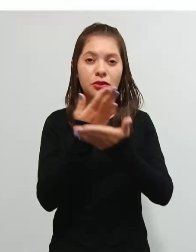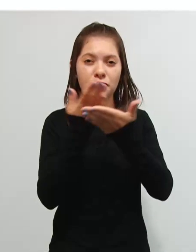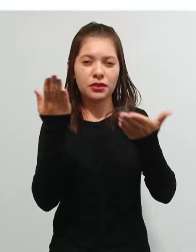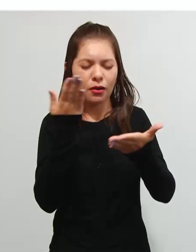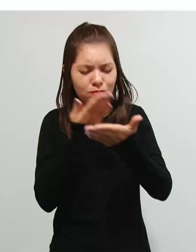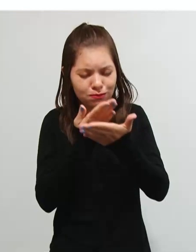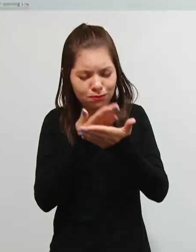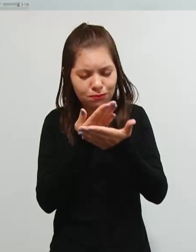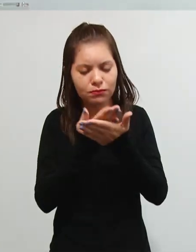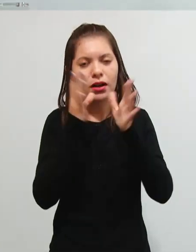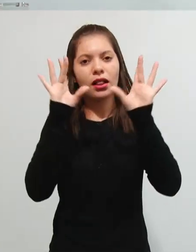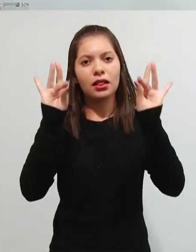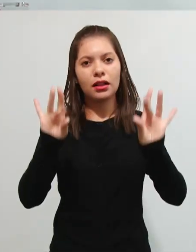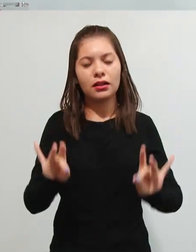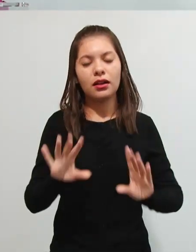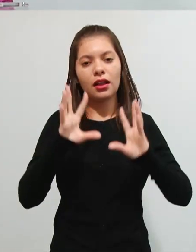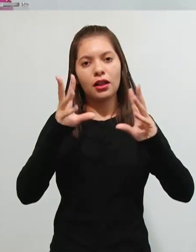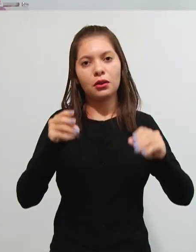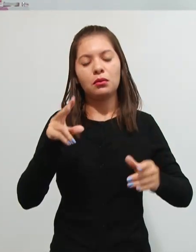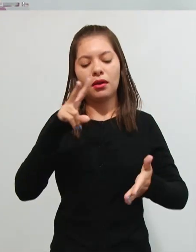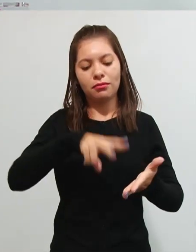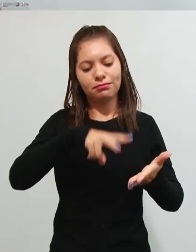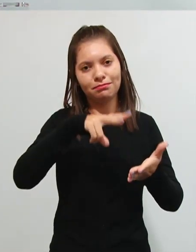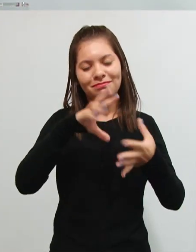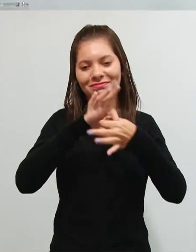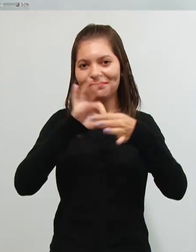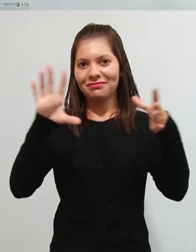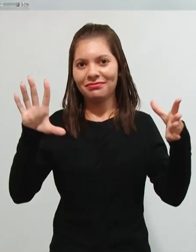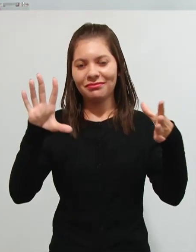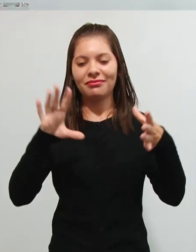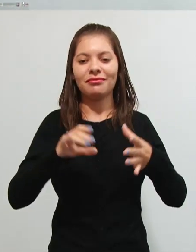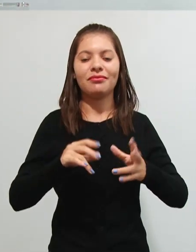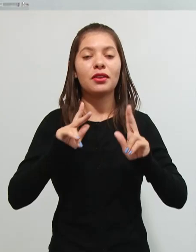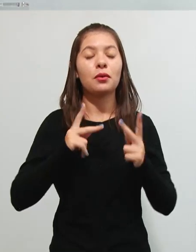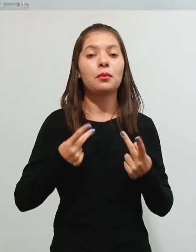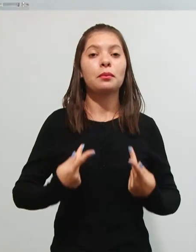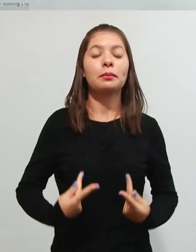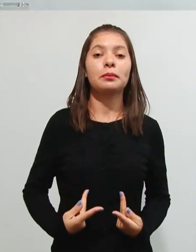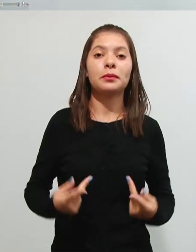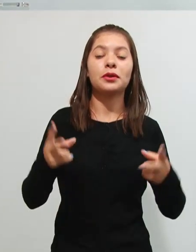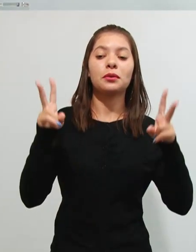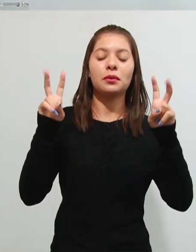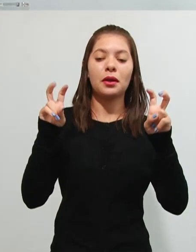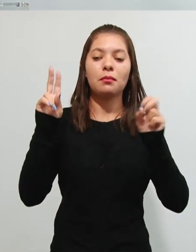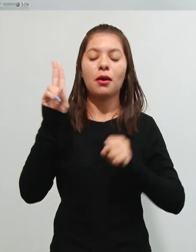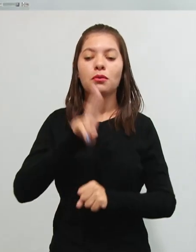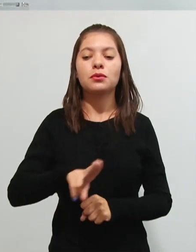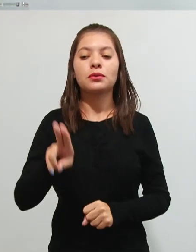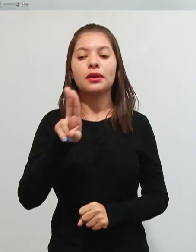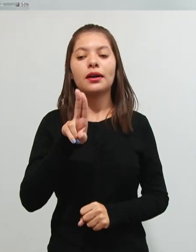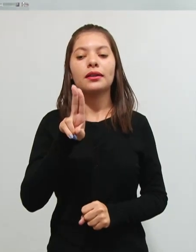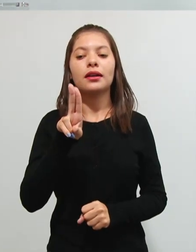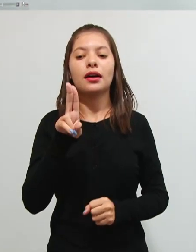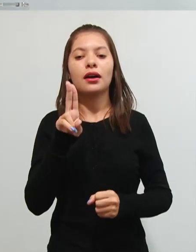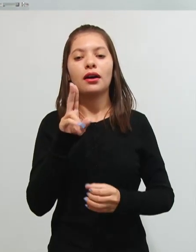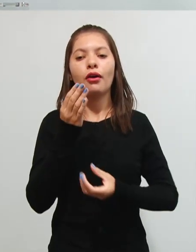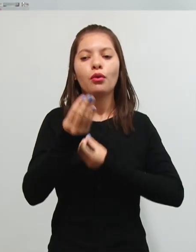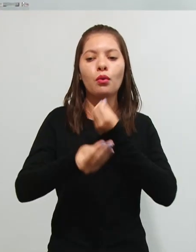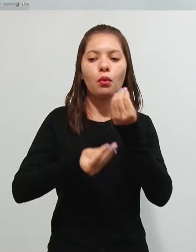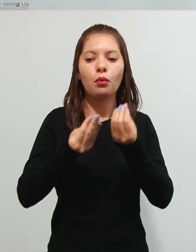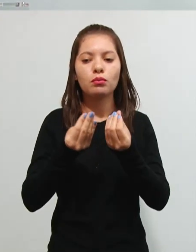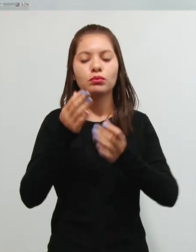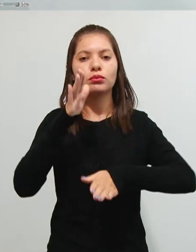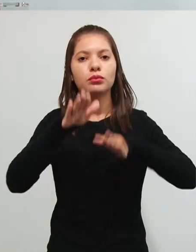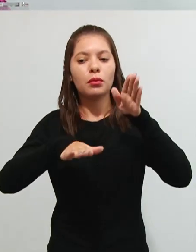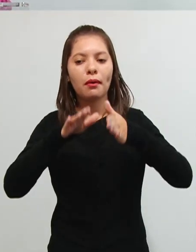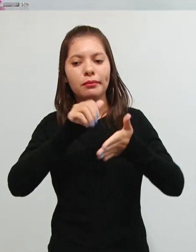aprofundarem todas as leituras que a gente disponibiliza. A abordagem humanista, ela é muito utilizada em algumas atividades da